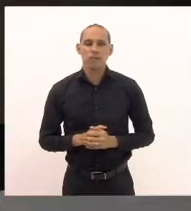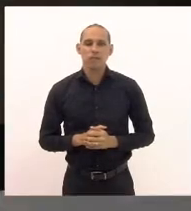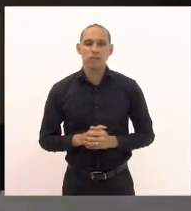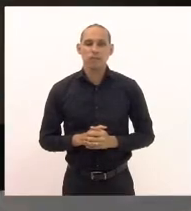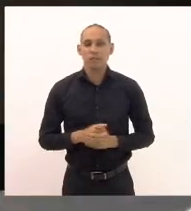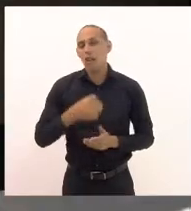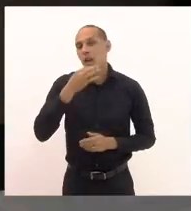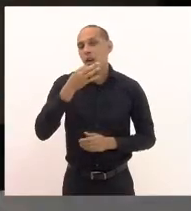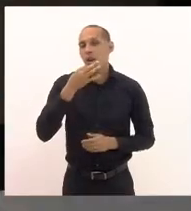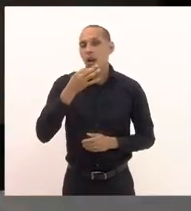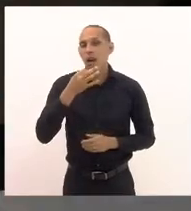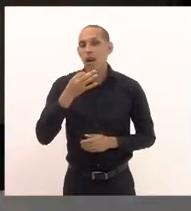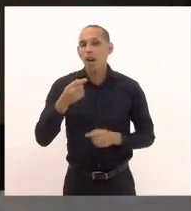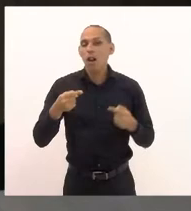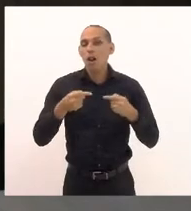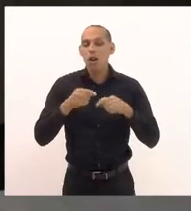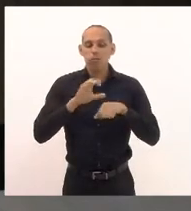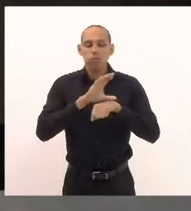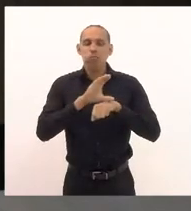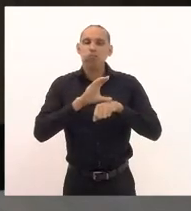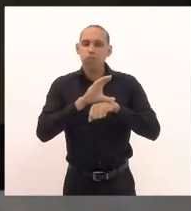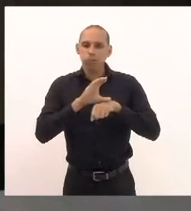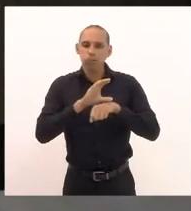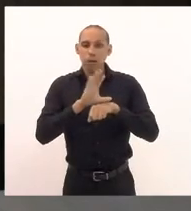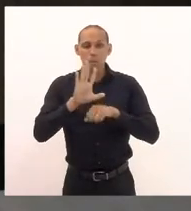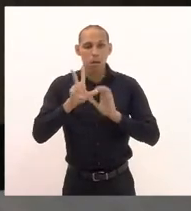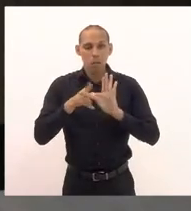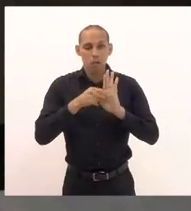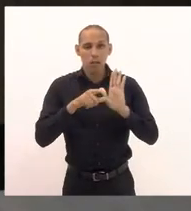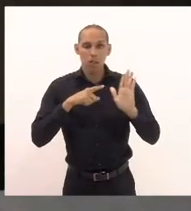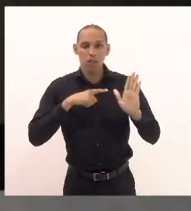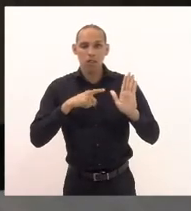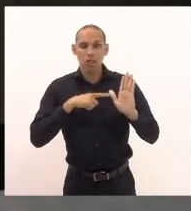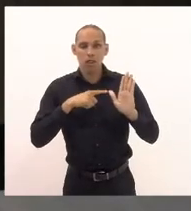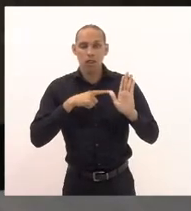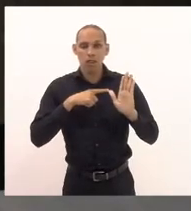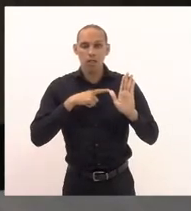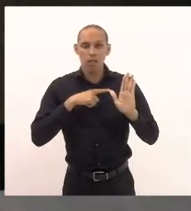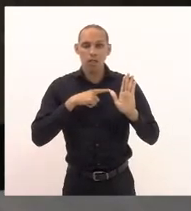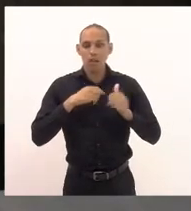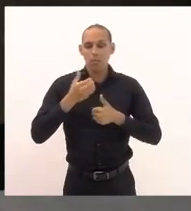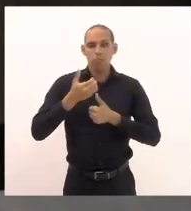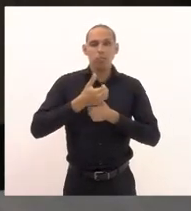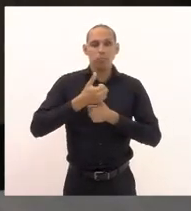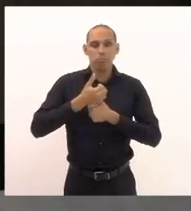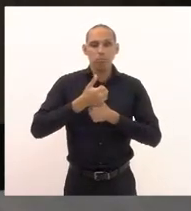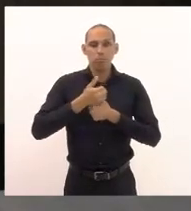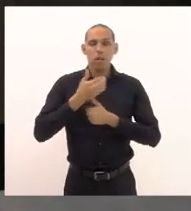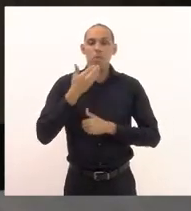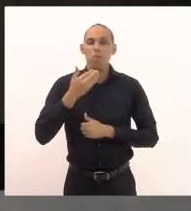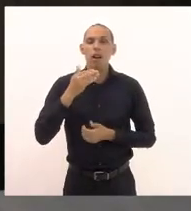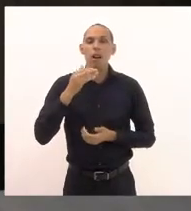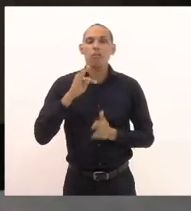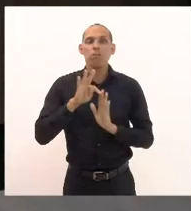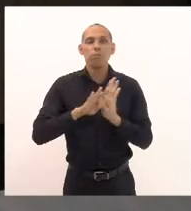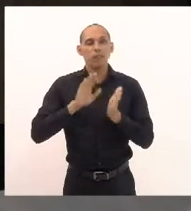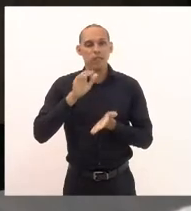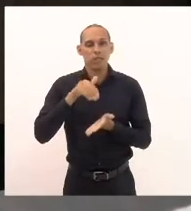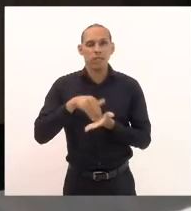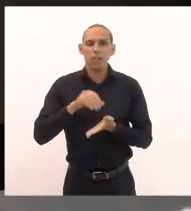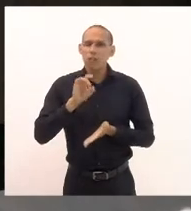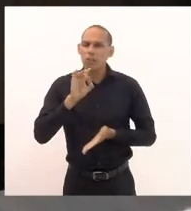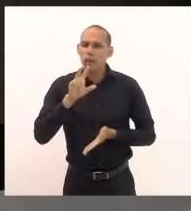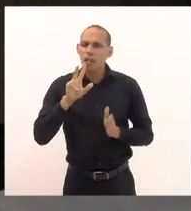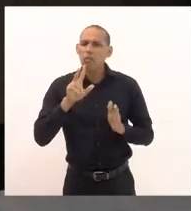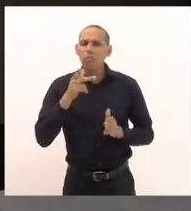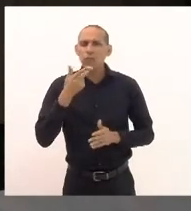parecer pela constitucionalidade, senhor presidente, com emenda, concluindo por substitutivo, pedindo forma final de redação. É só para dizer que esta